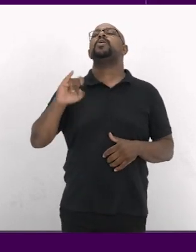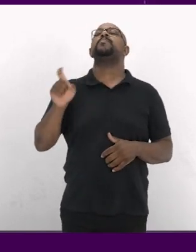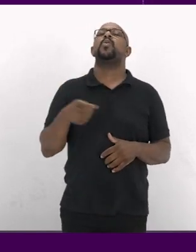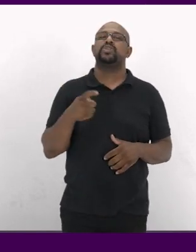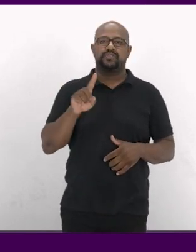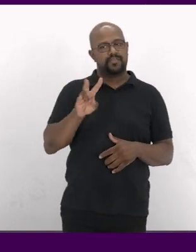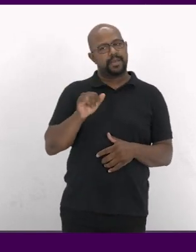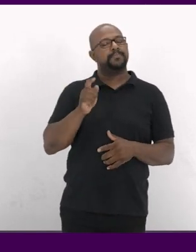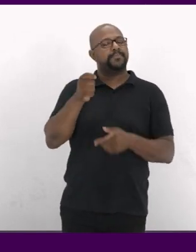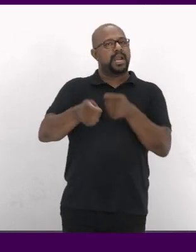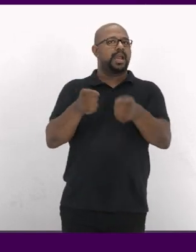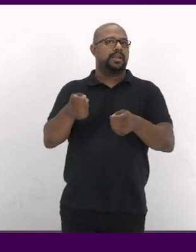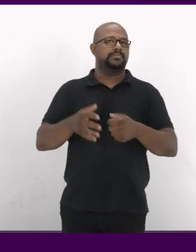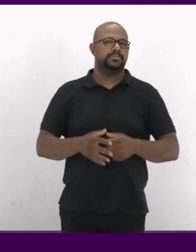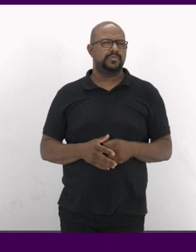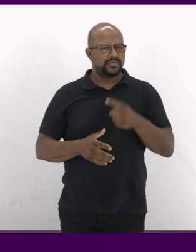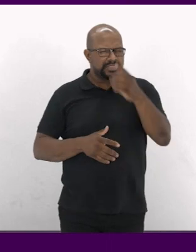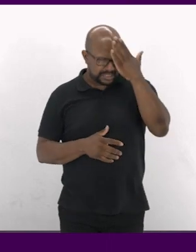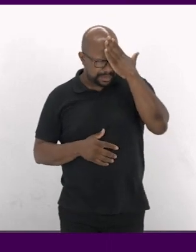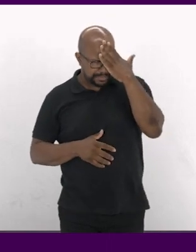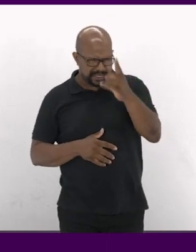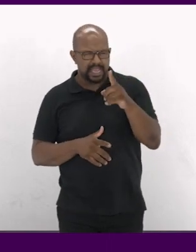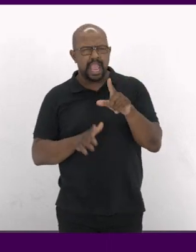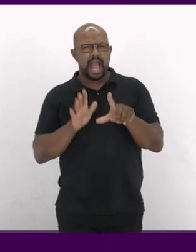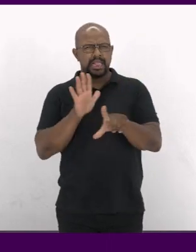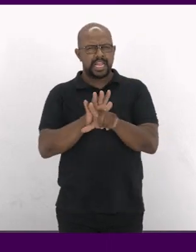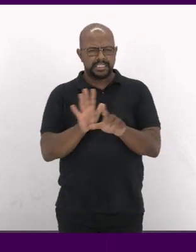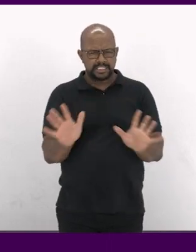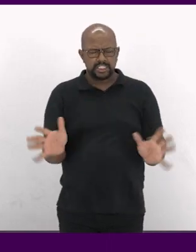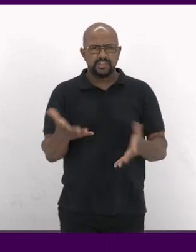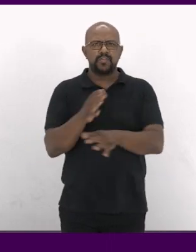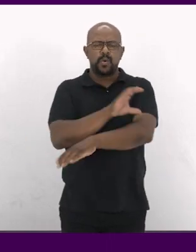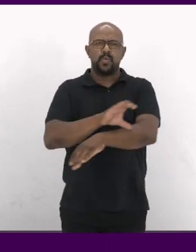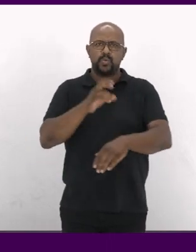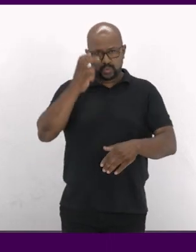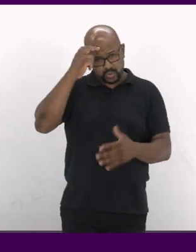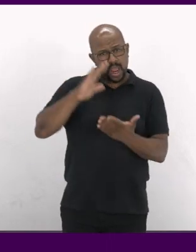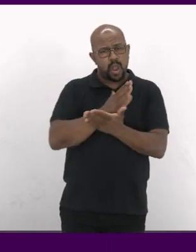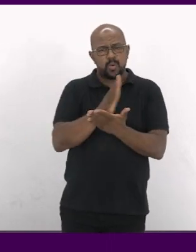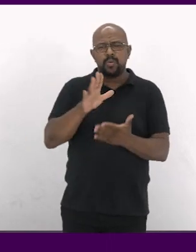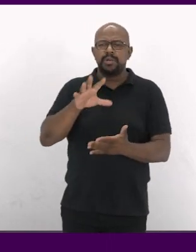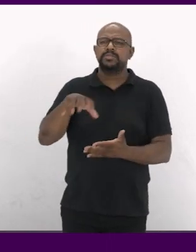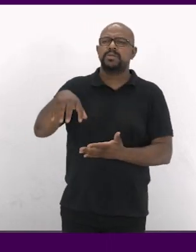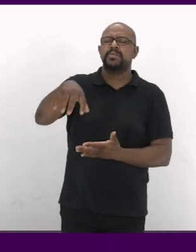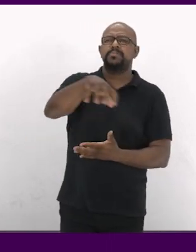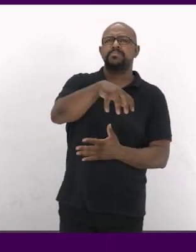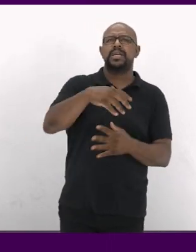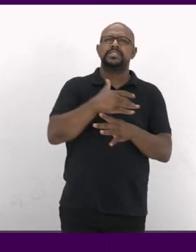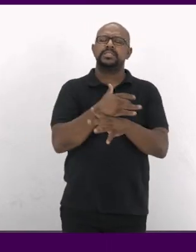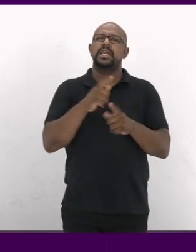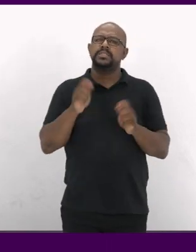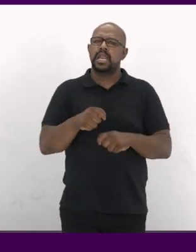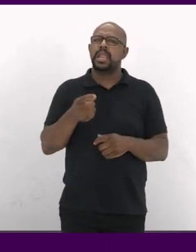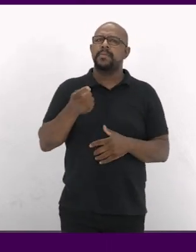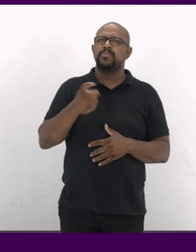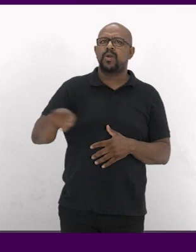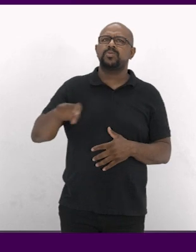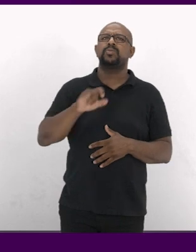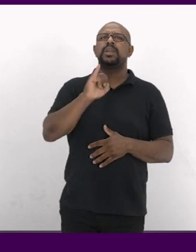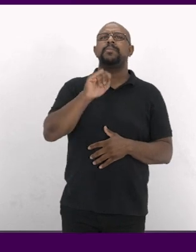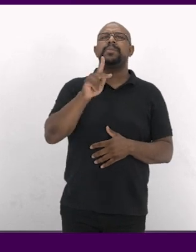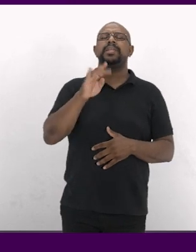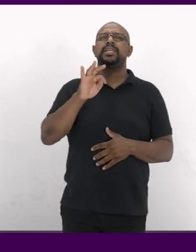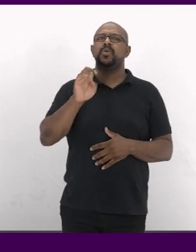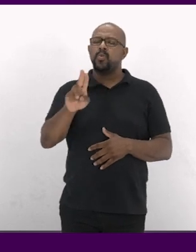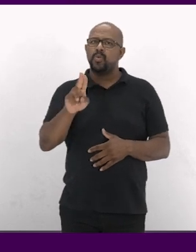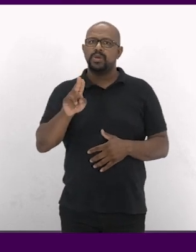impostos que terão que pagar. Você sabia que as leis de incentivo à cultura de algumas cidades permitem o desconto no